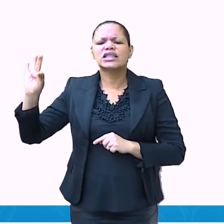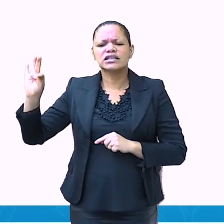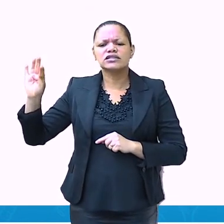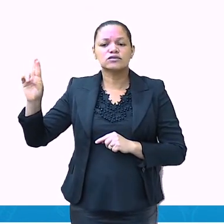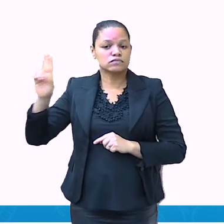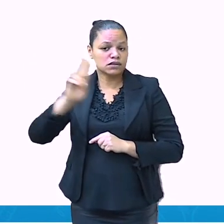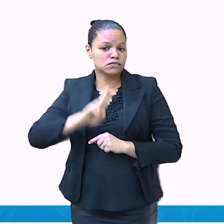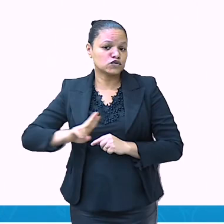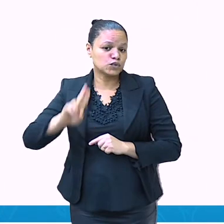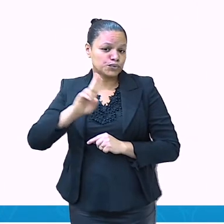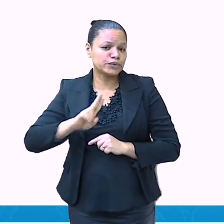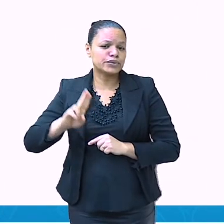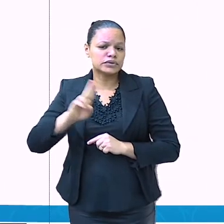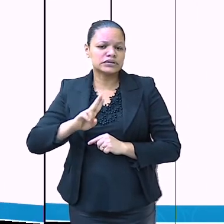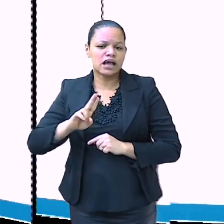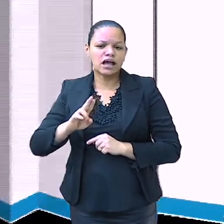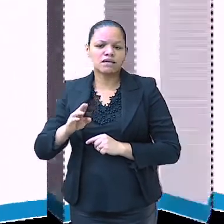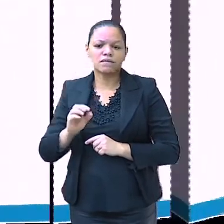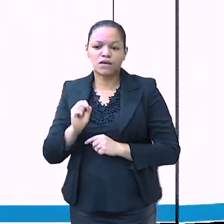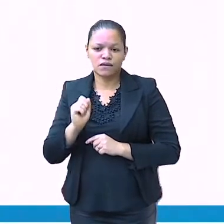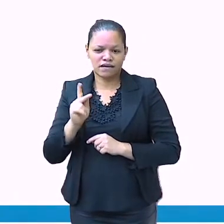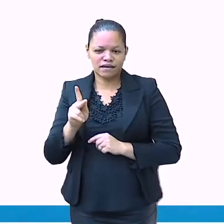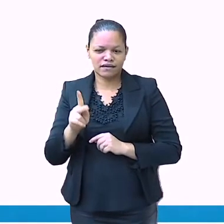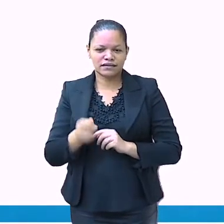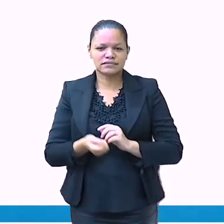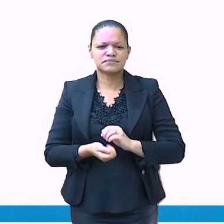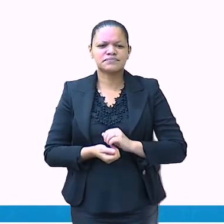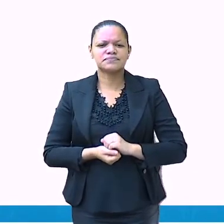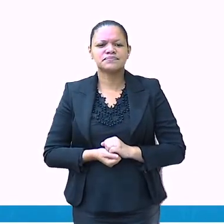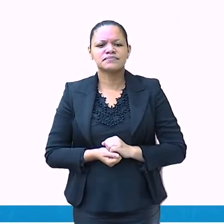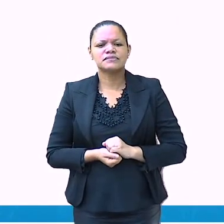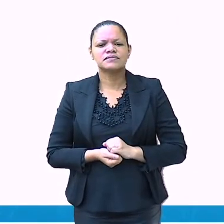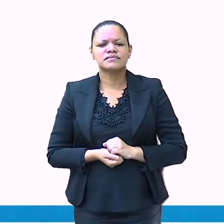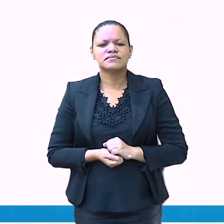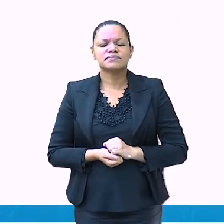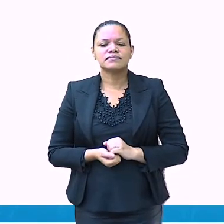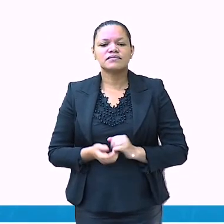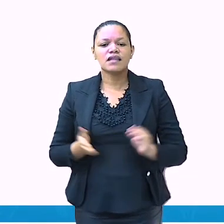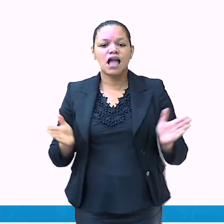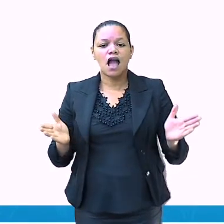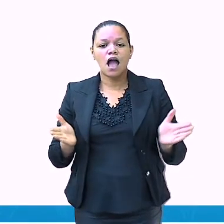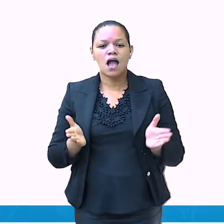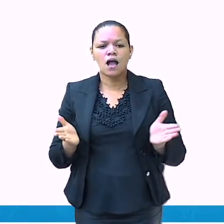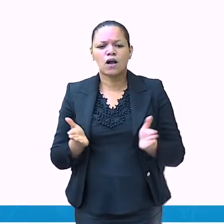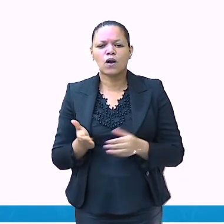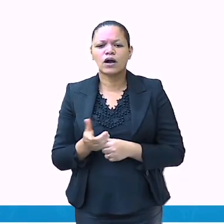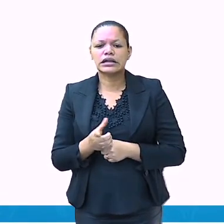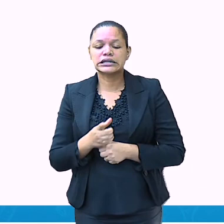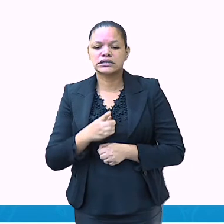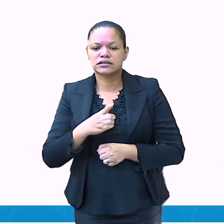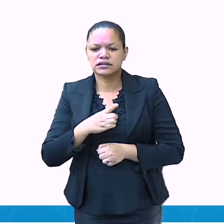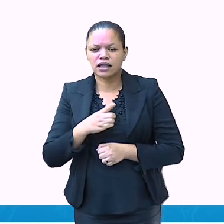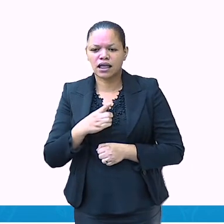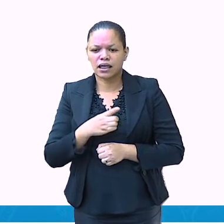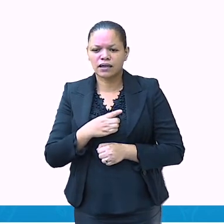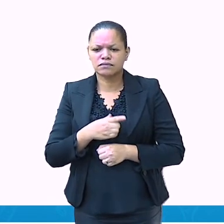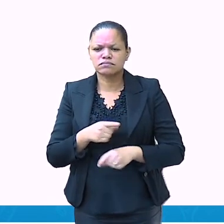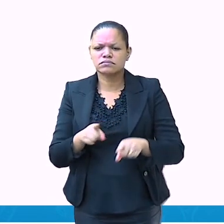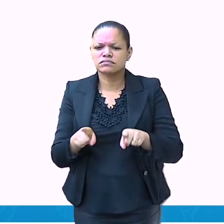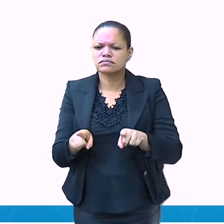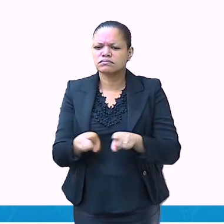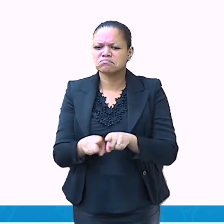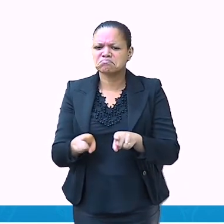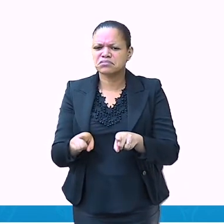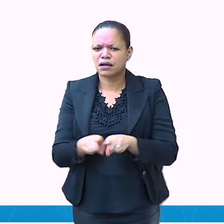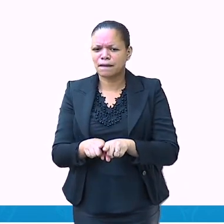she, it. Alright? Next one, nós temos aí a parte de baixo. Vamos comigo, vamos